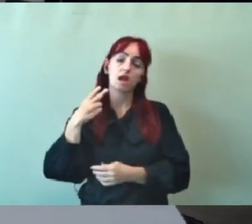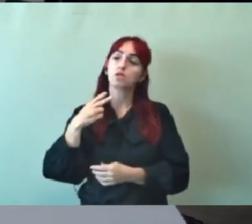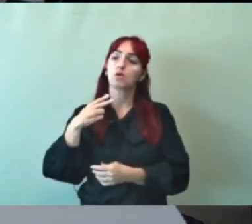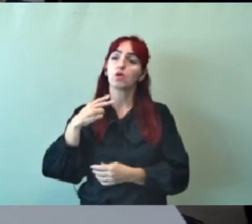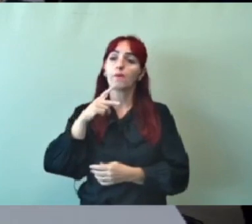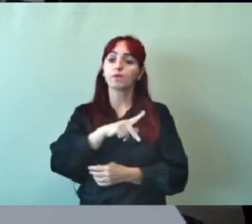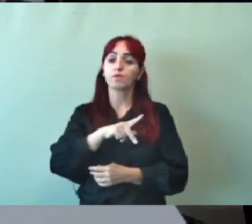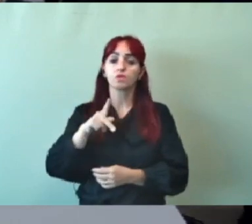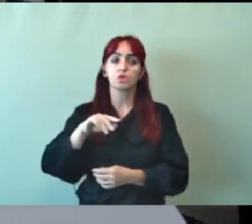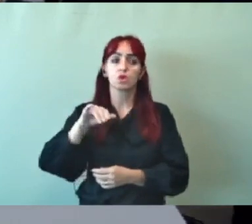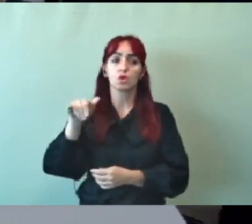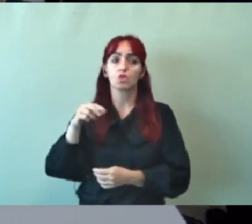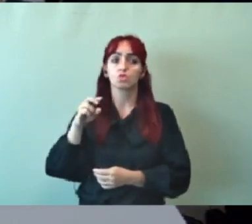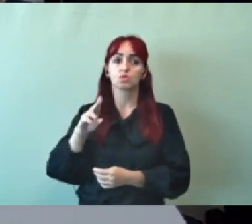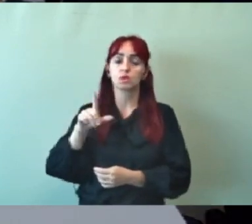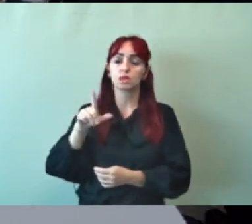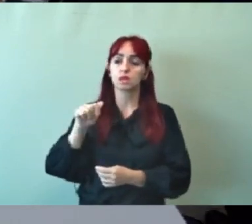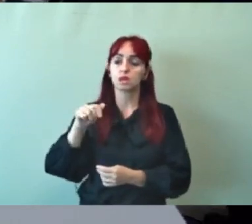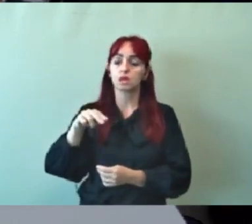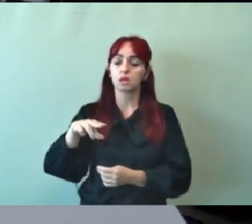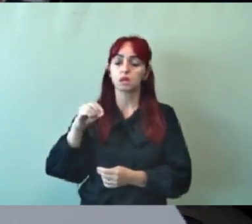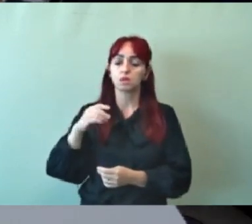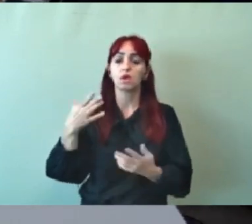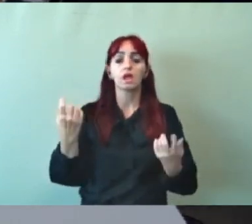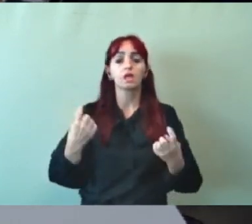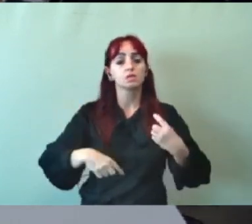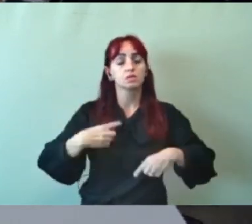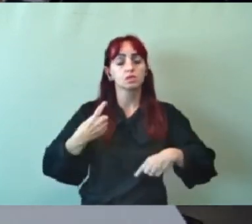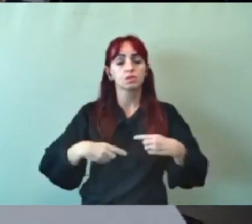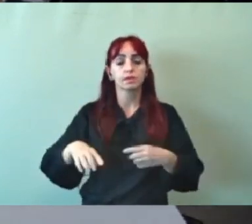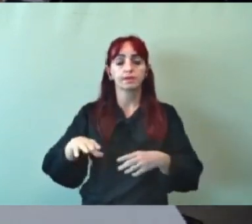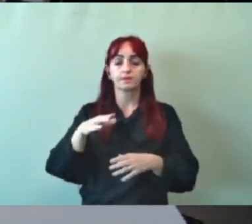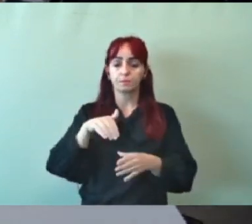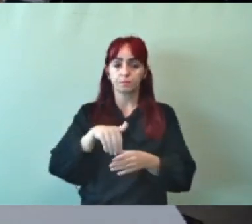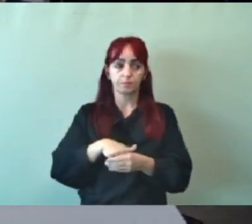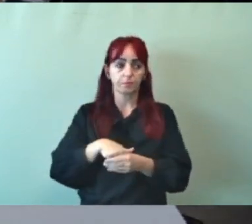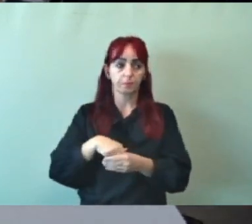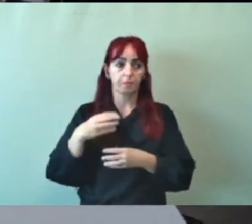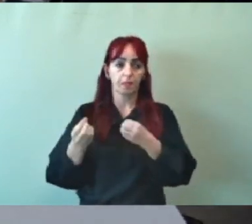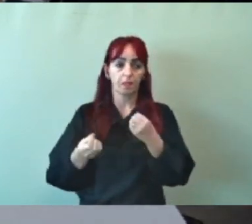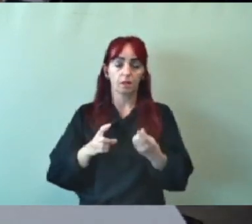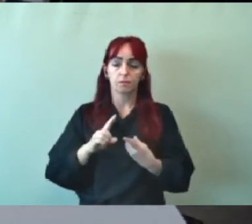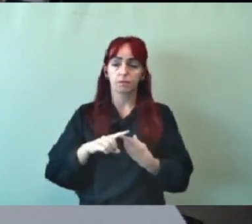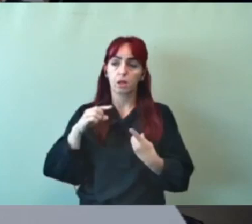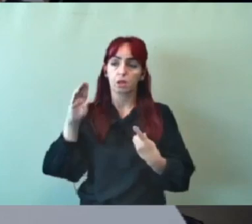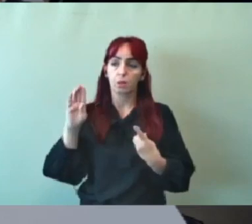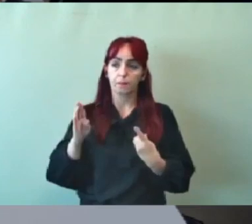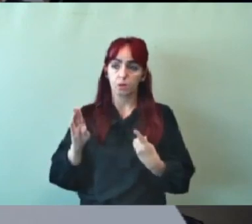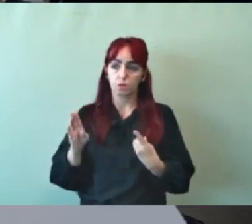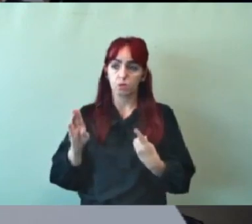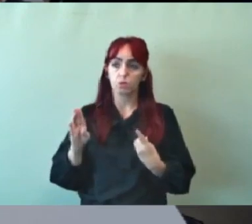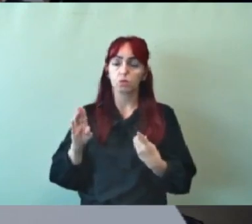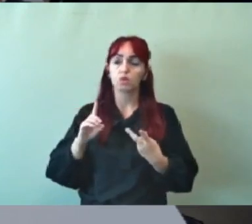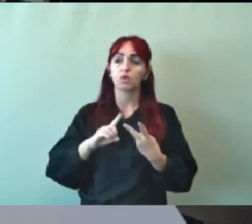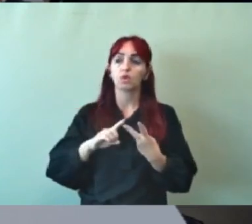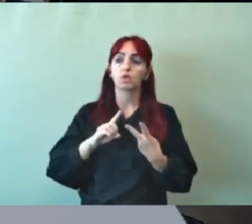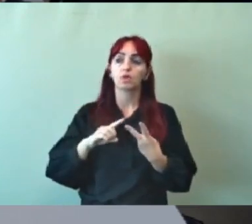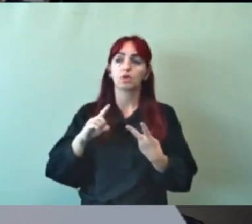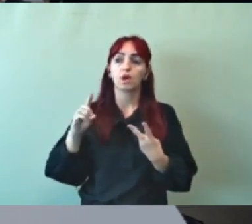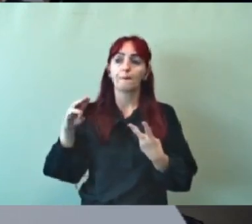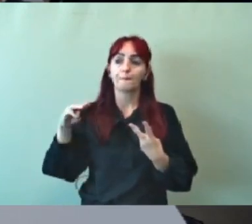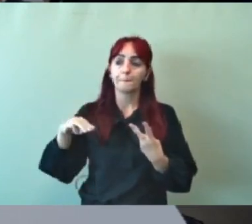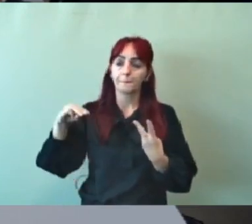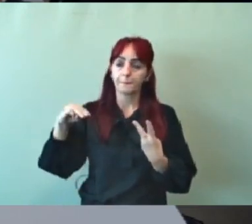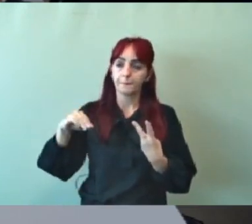Em discussão, em votação, como voto o vereador Braulio Lara. De acordo. Como voto o vereador Miltinho. De